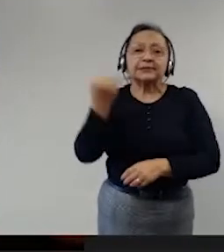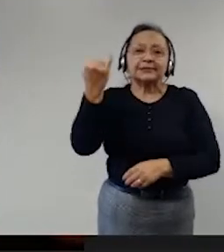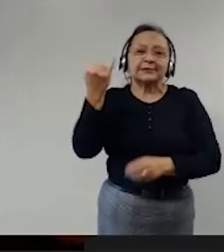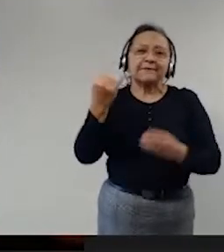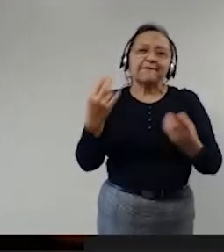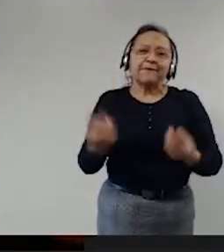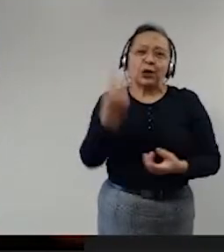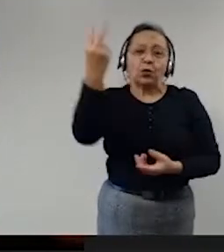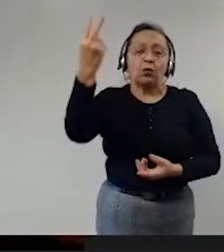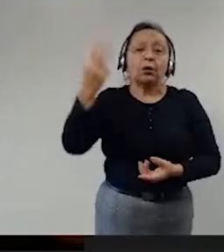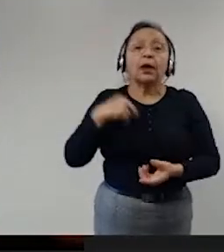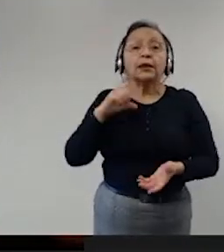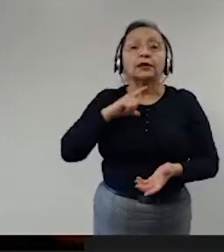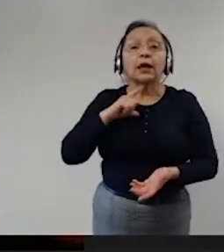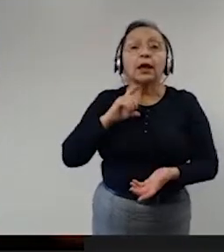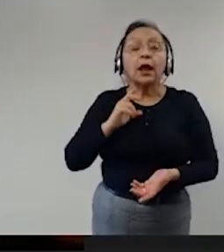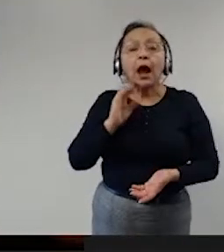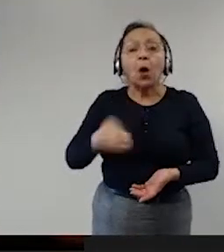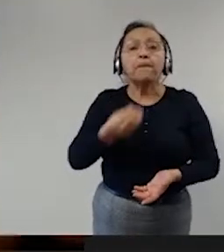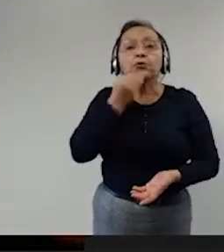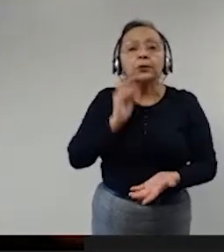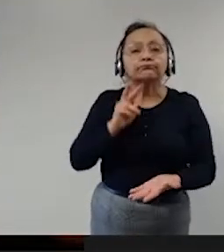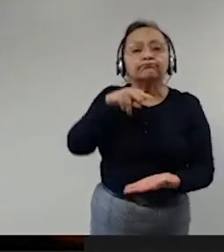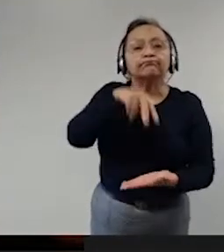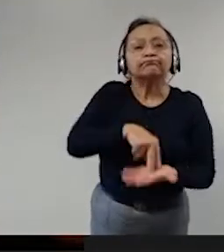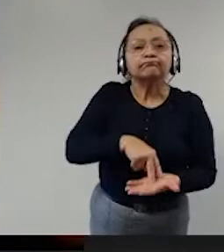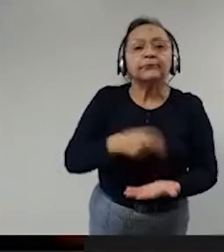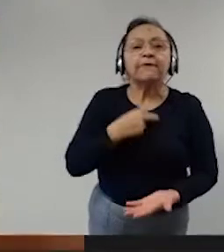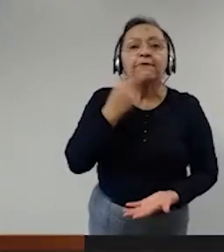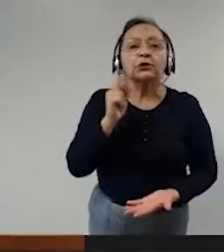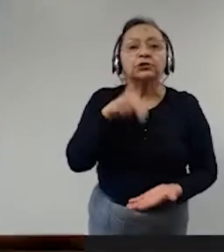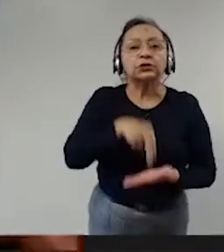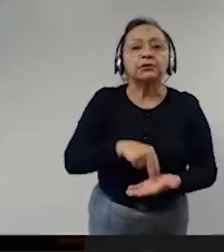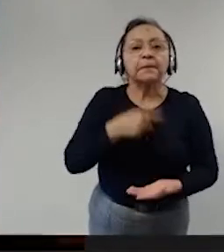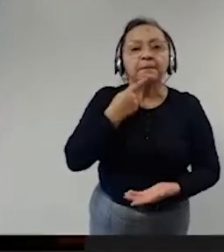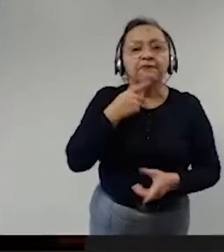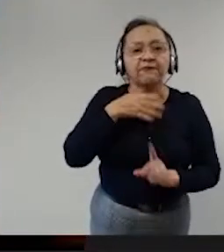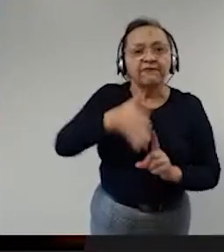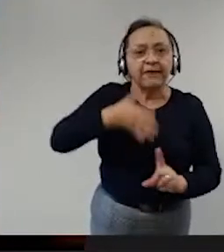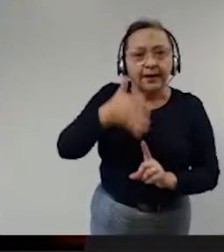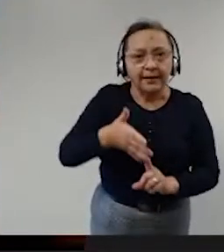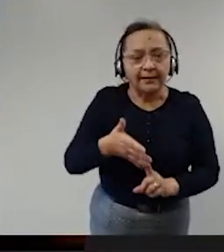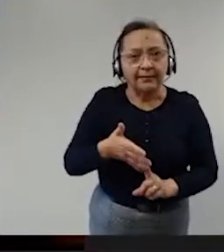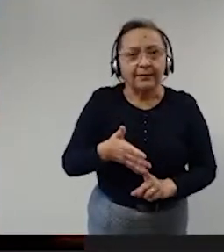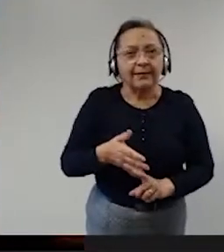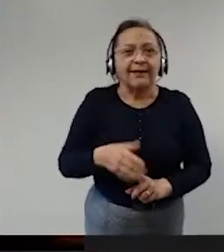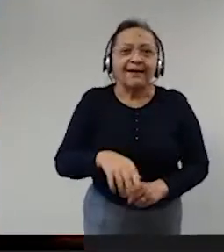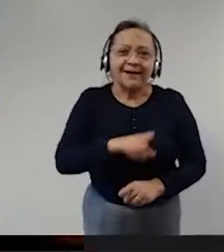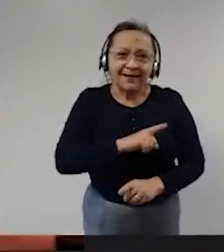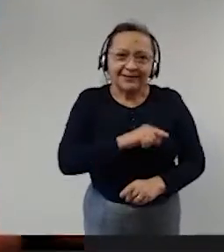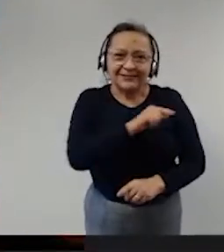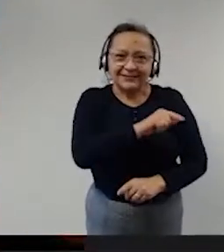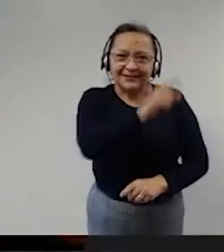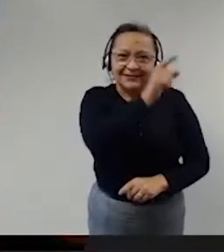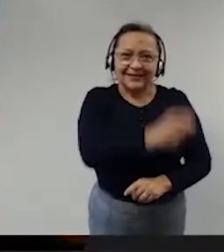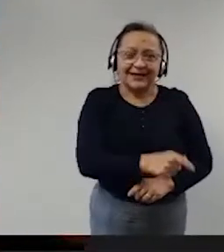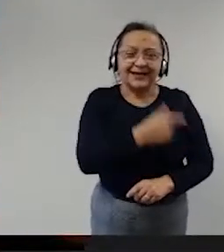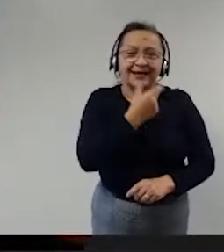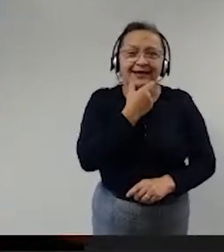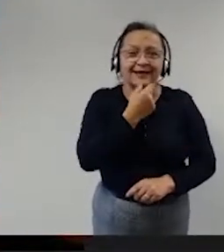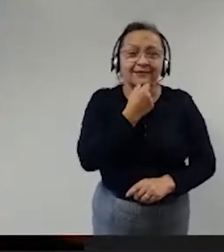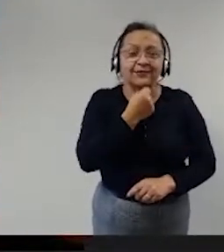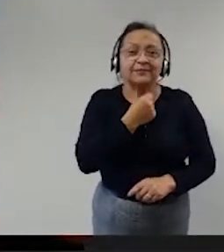ter a possibilidade de ter voz. Falar em nome do Estado Democrático de Direito, você lembrou aí, quando foi anunciar a ação direta